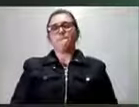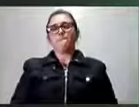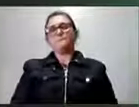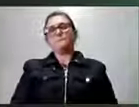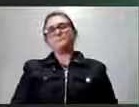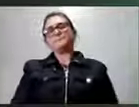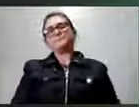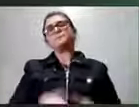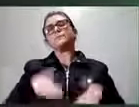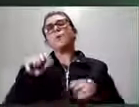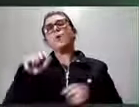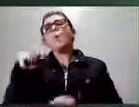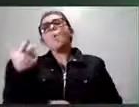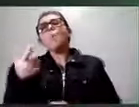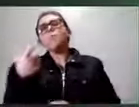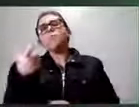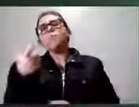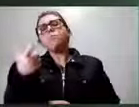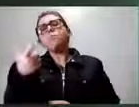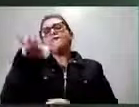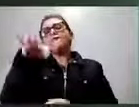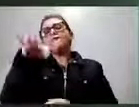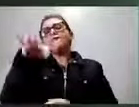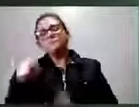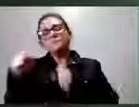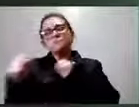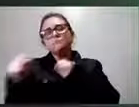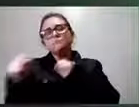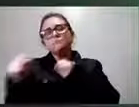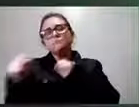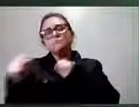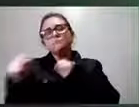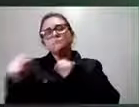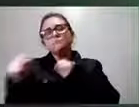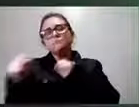Então, quais são os efeitos que podemos ver, que podem acontecer